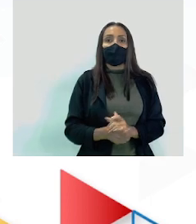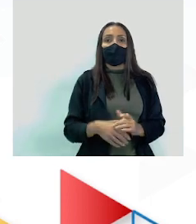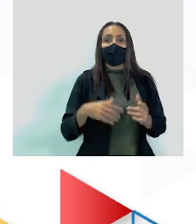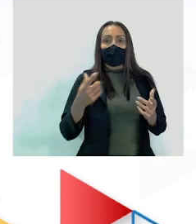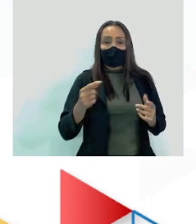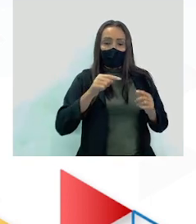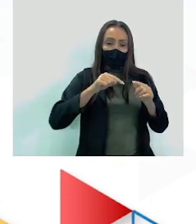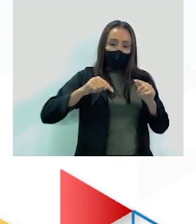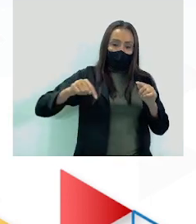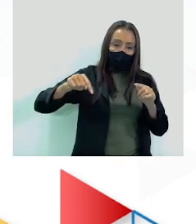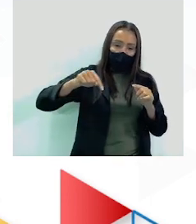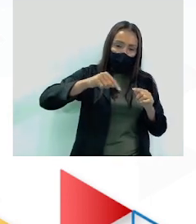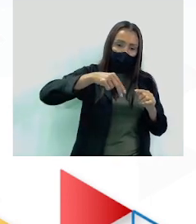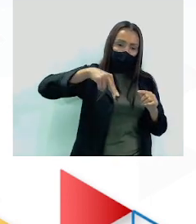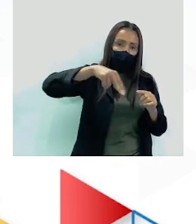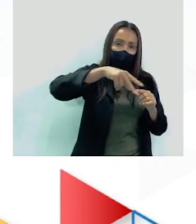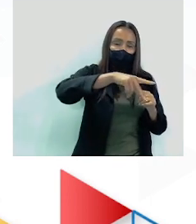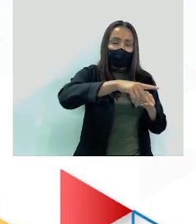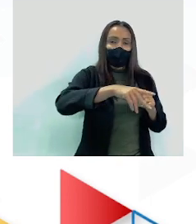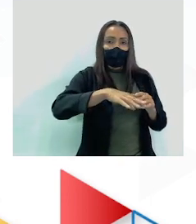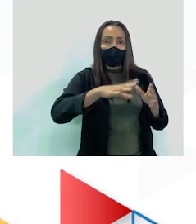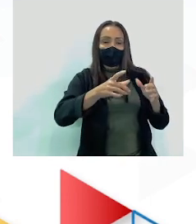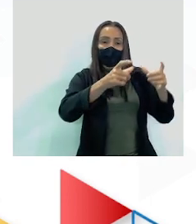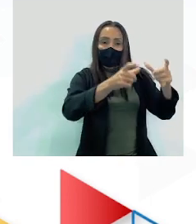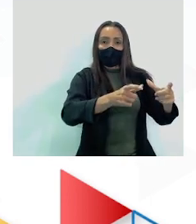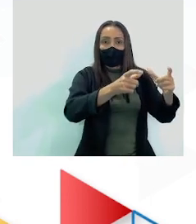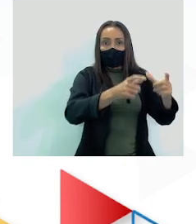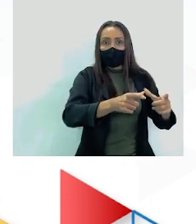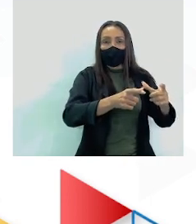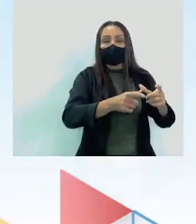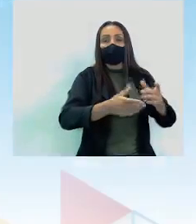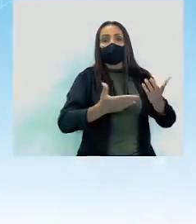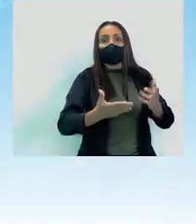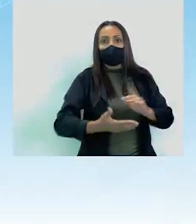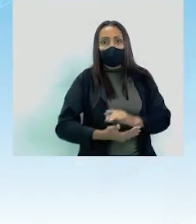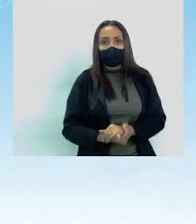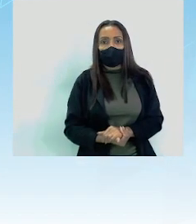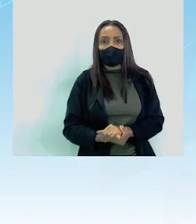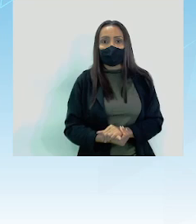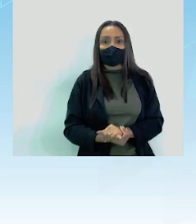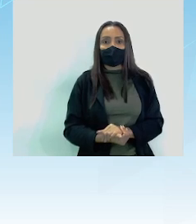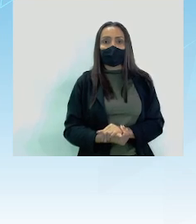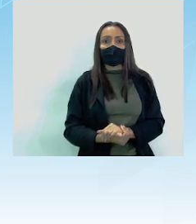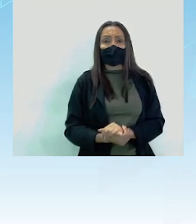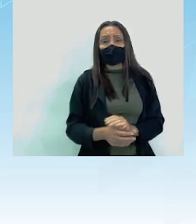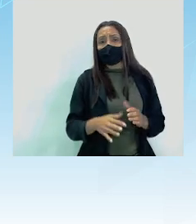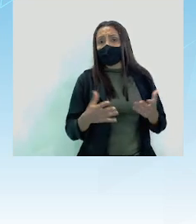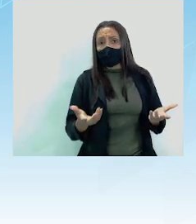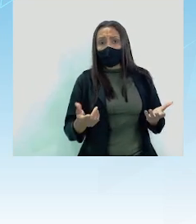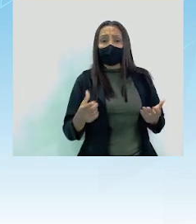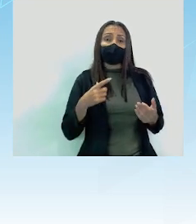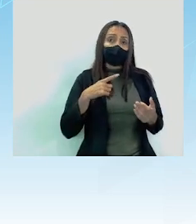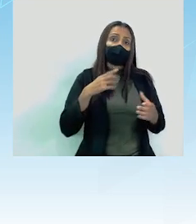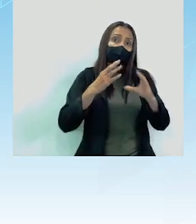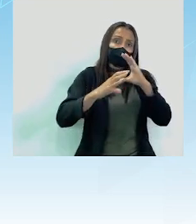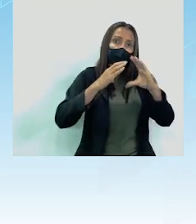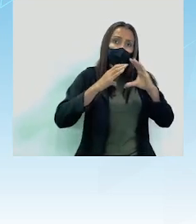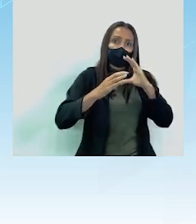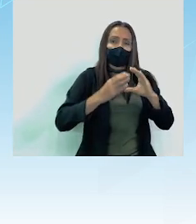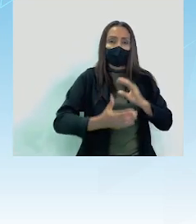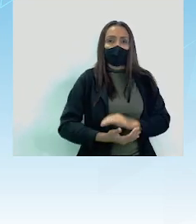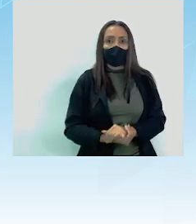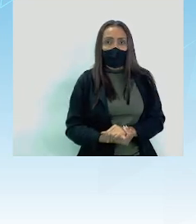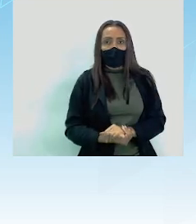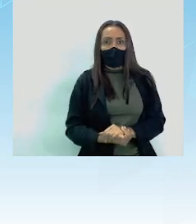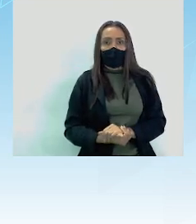através da trilha, vai andando até chegar naquele outro ponto para poder passar esse aviso. Às vezes é o que tem para se comunicar. Nem todo lugar